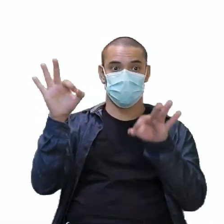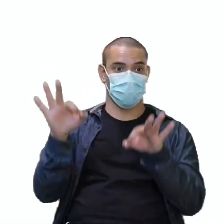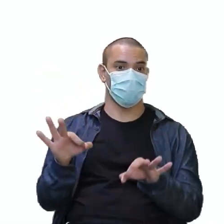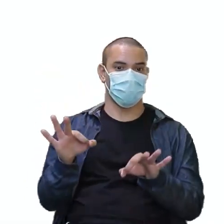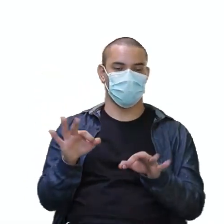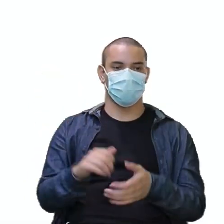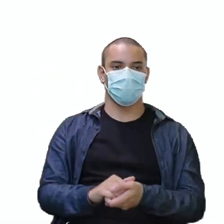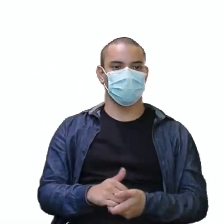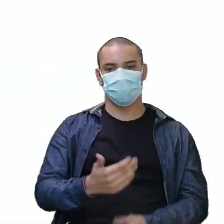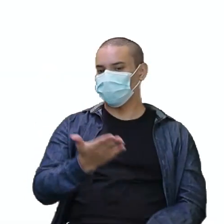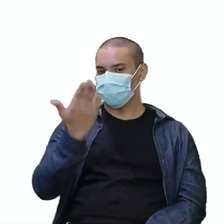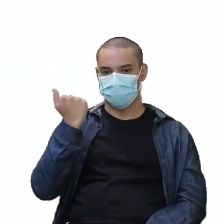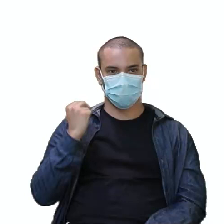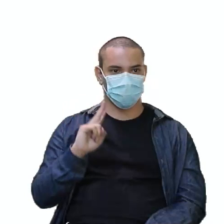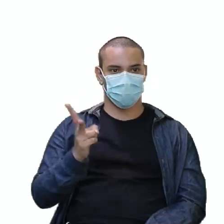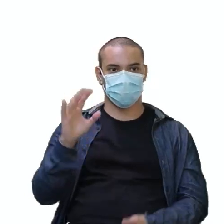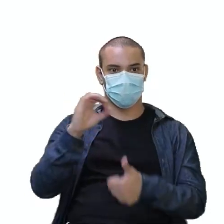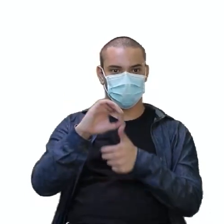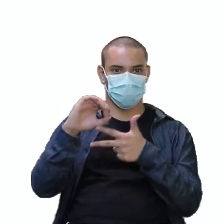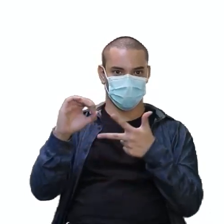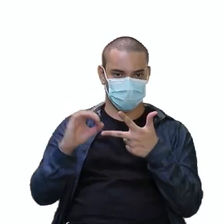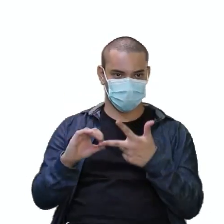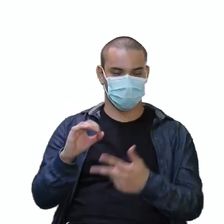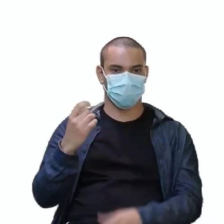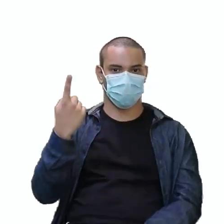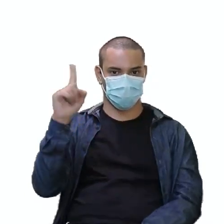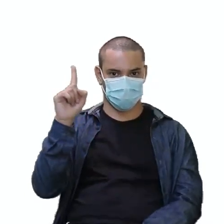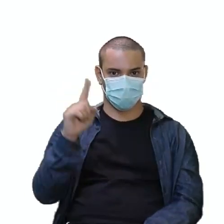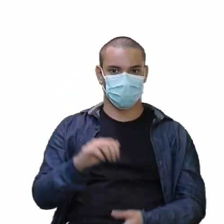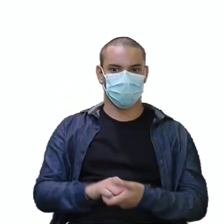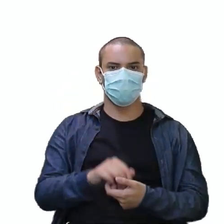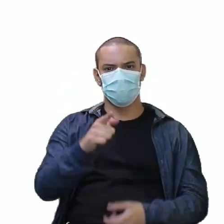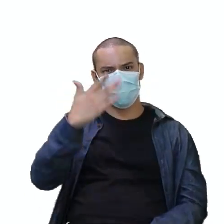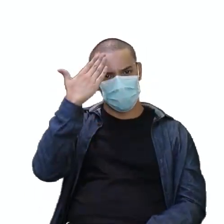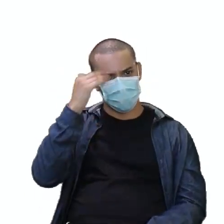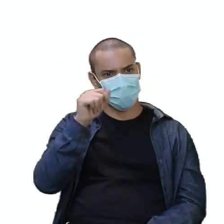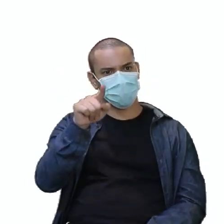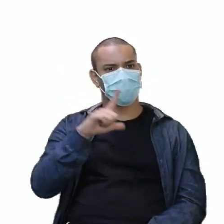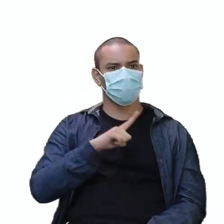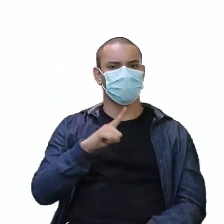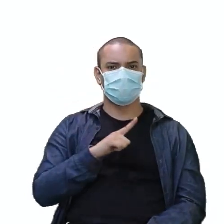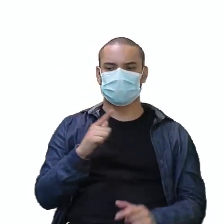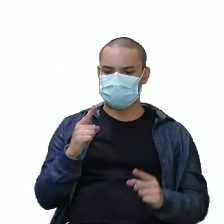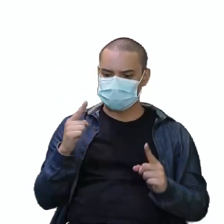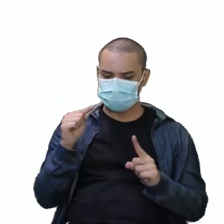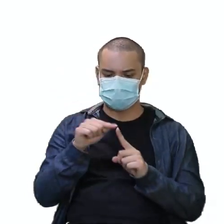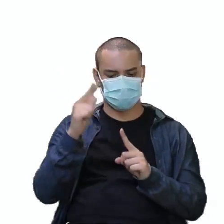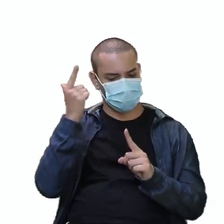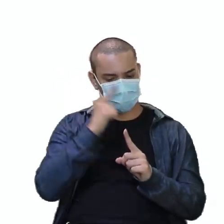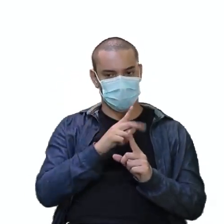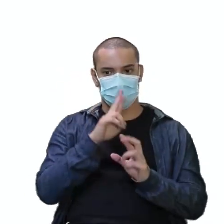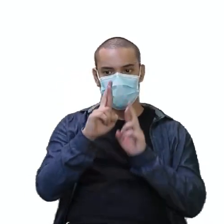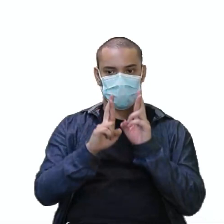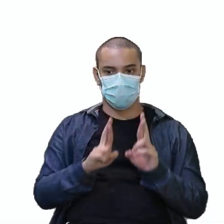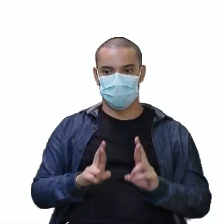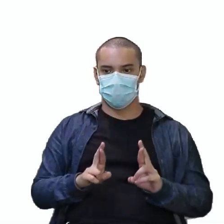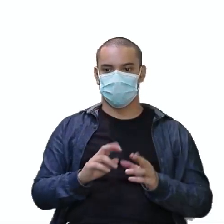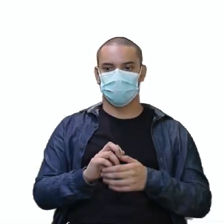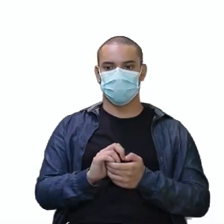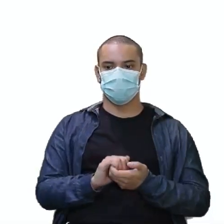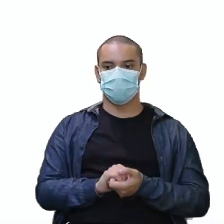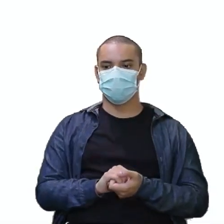correta. Vamos seguindo? Mais uma para você. Eu sei que você tá ali, tá afiadíssimo nesse assunto, não